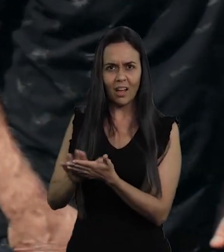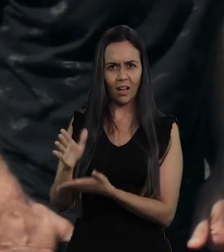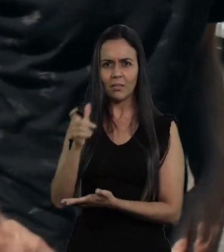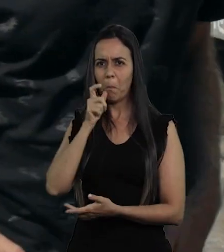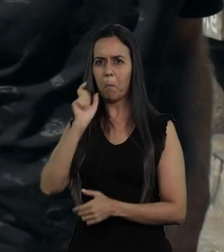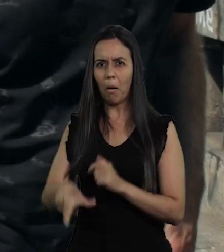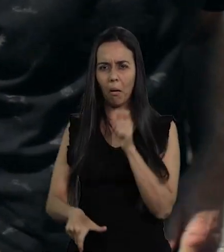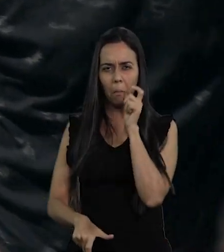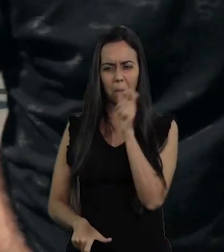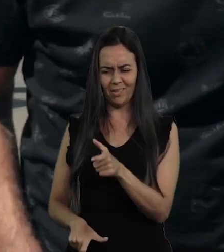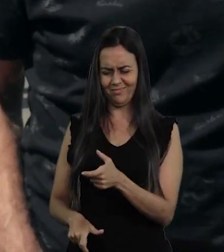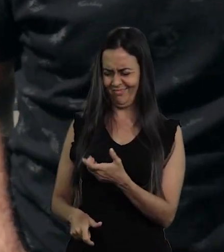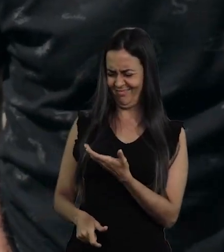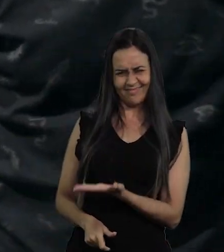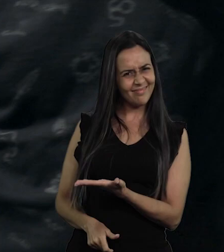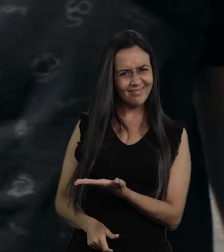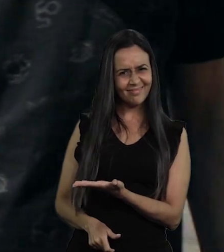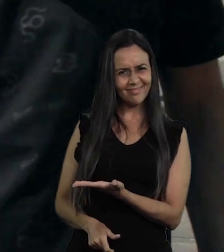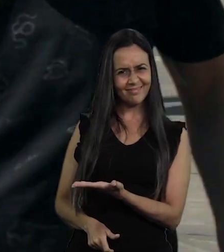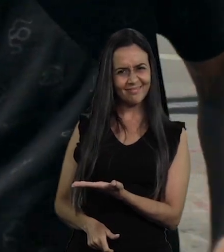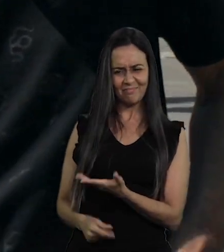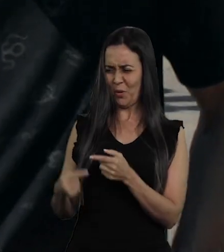grosseiro.